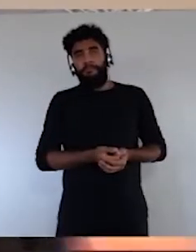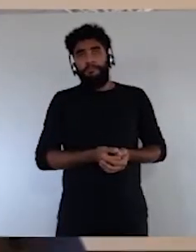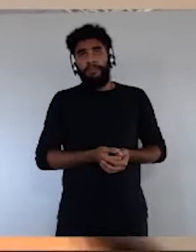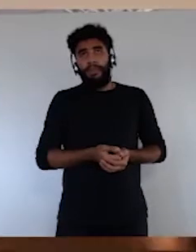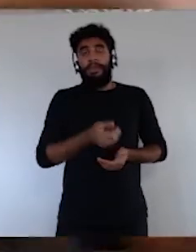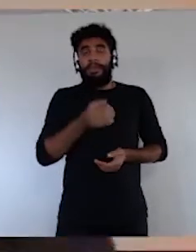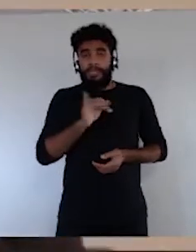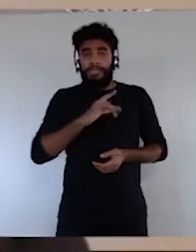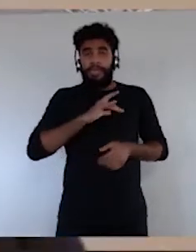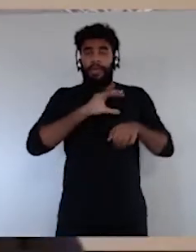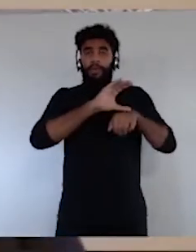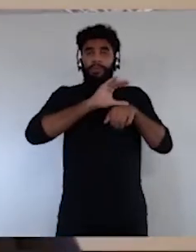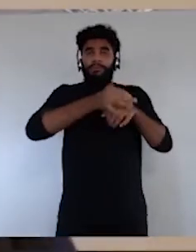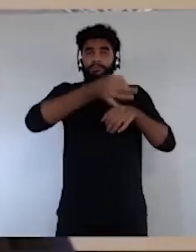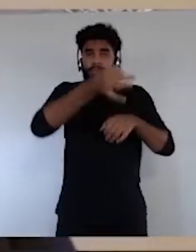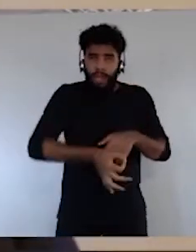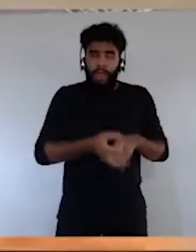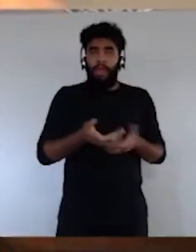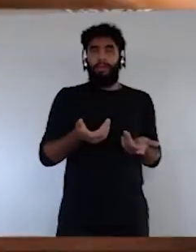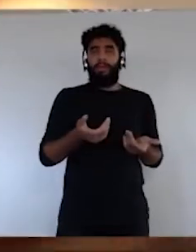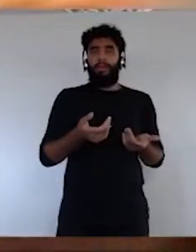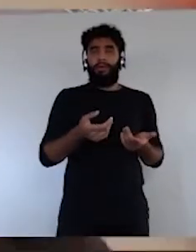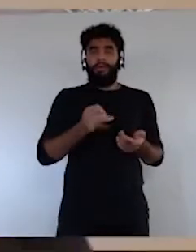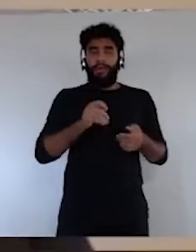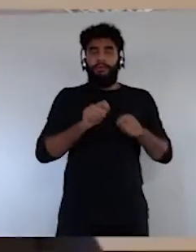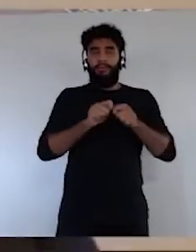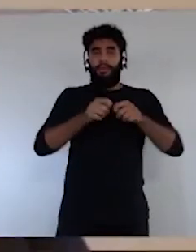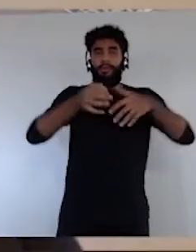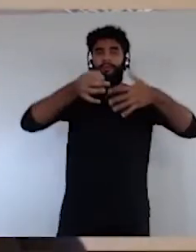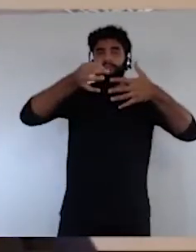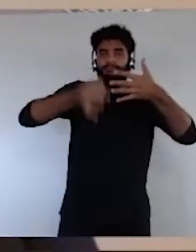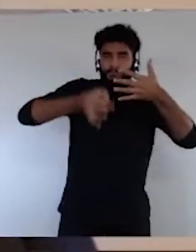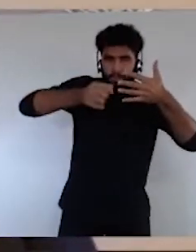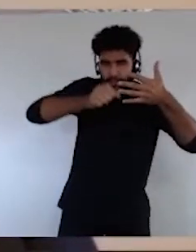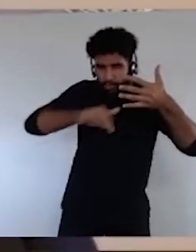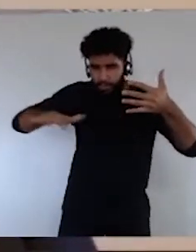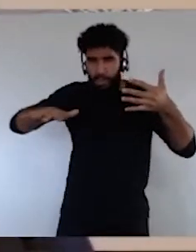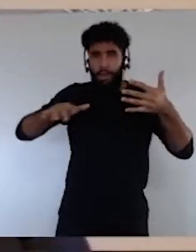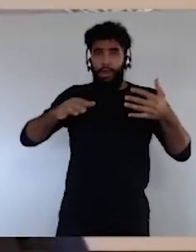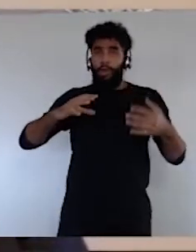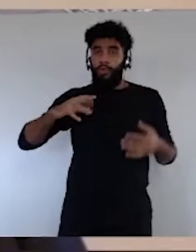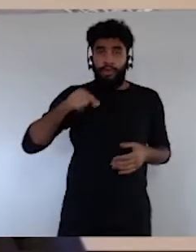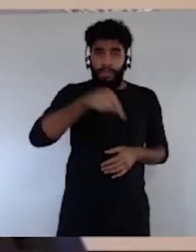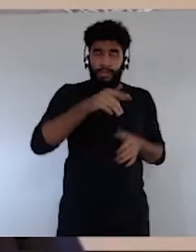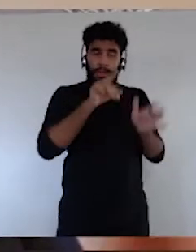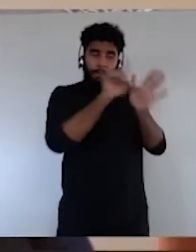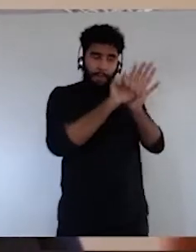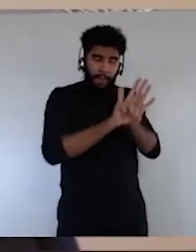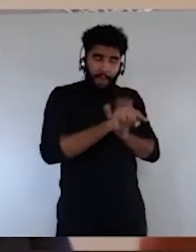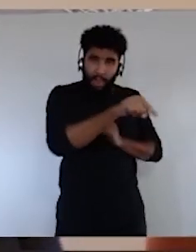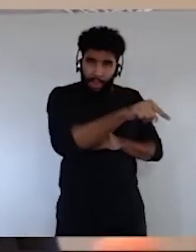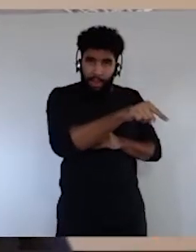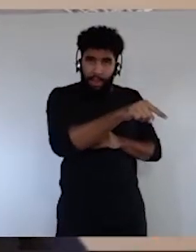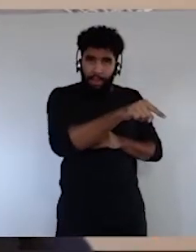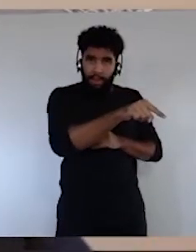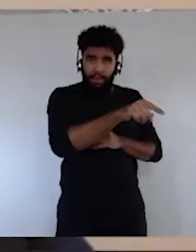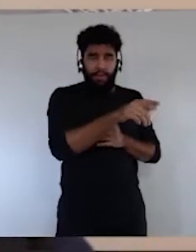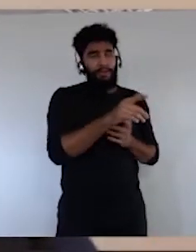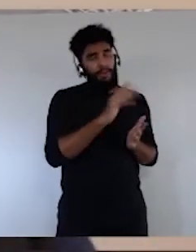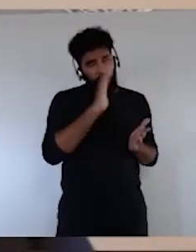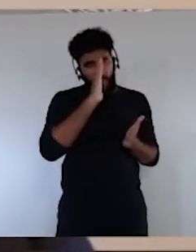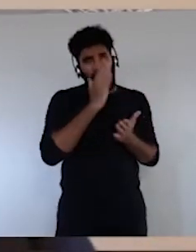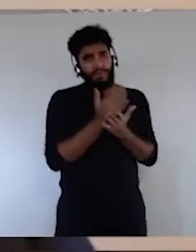de inconstitucionalidade, ação de descumprimento do preceito fundamental, está julgando ações de qualquer tipo de ação pode ser julgada no